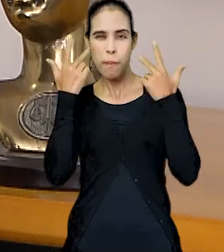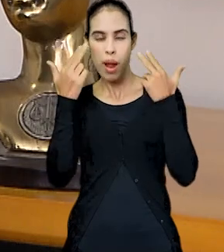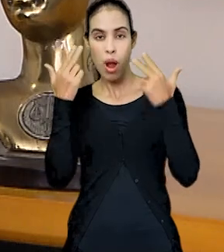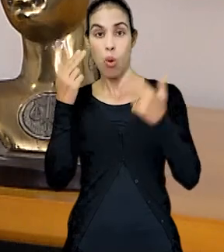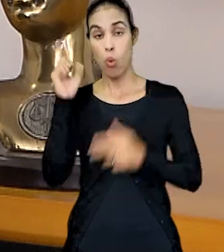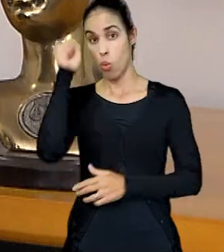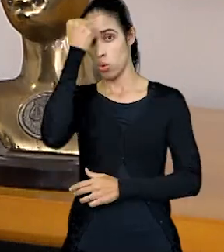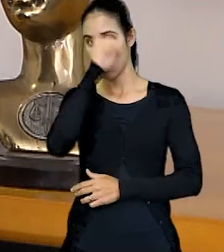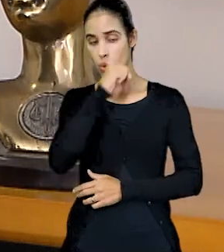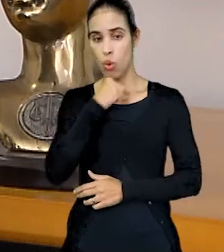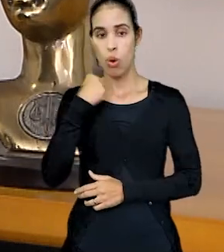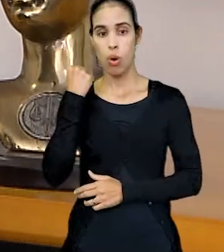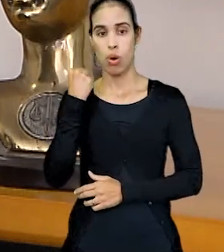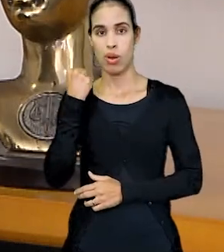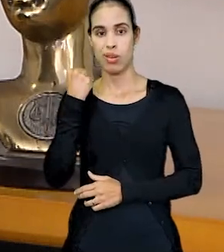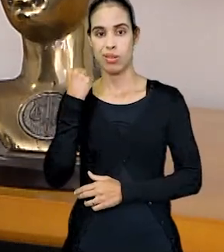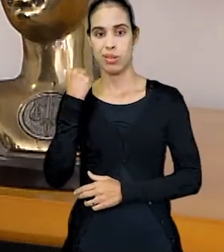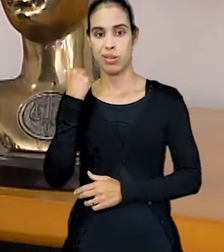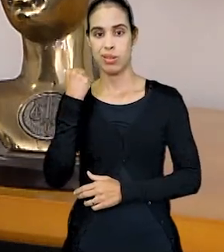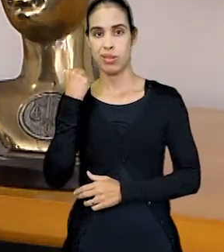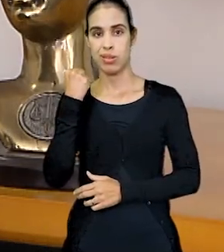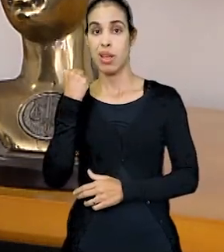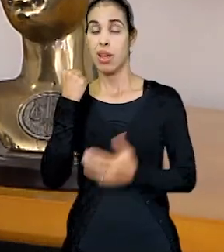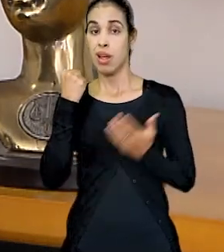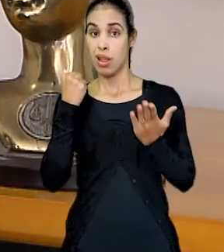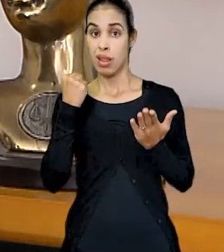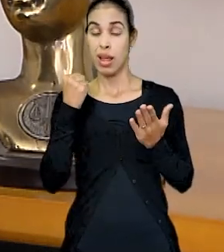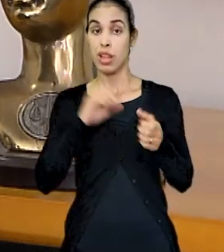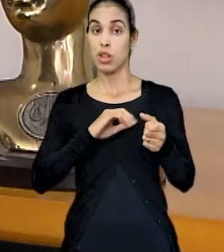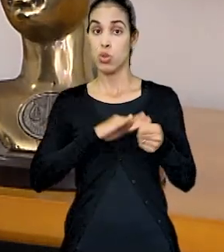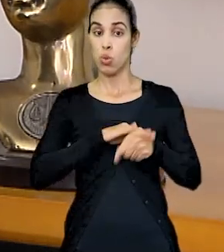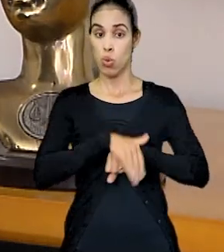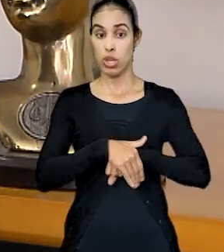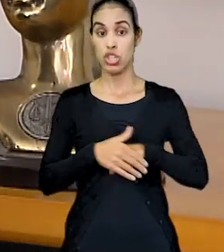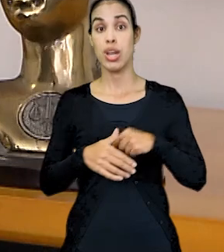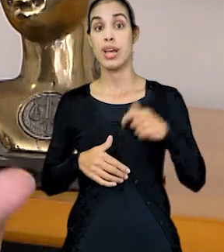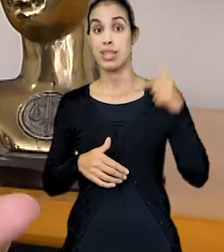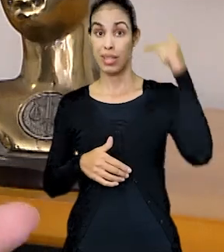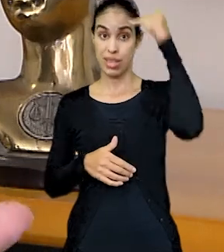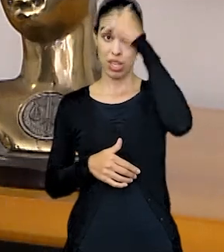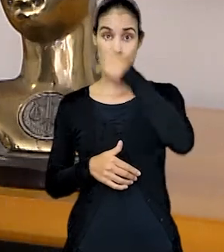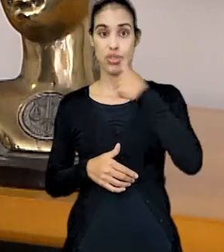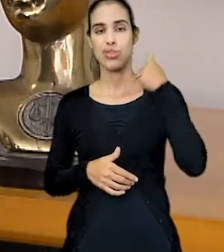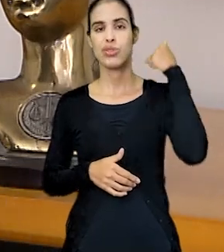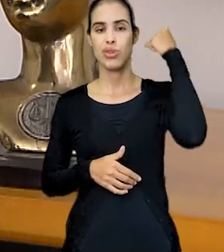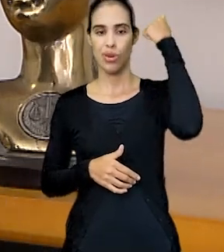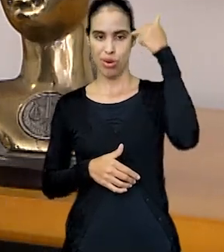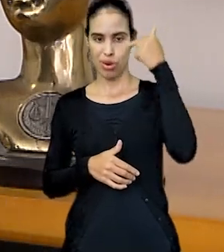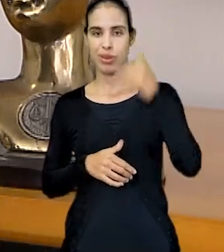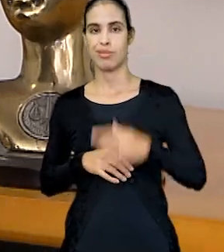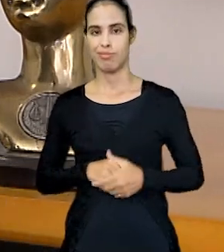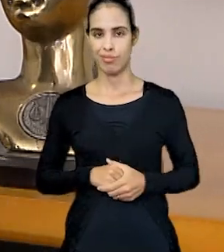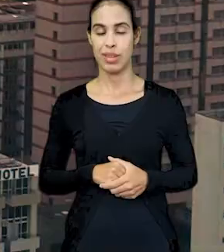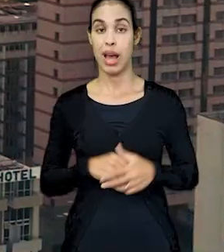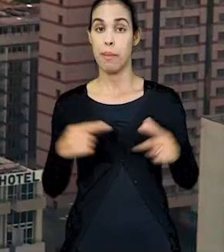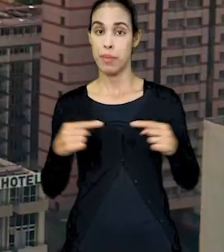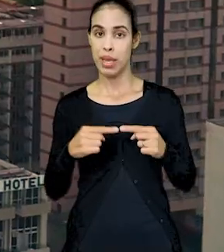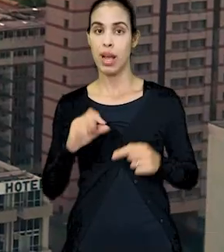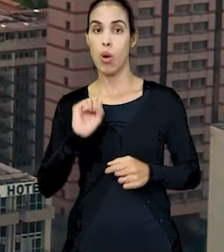8 horas, para um trabalhador noturno é de 7 horas, porque 7 horas fictas dão 8 horas de